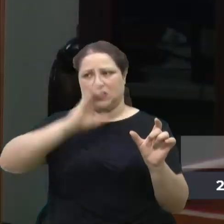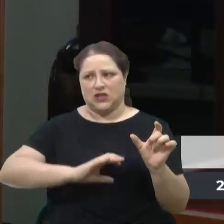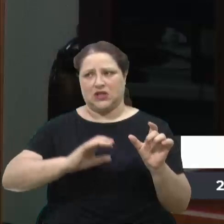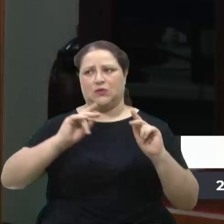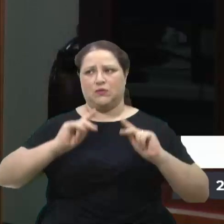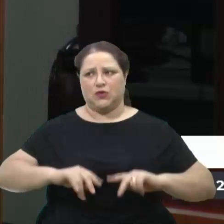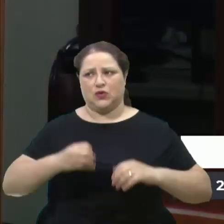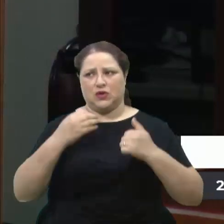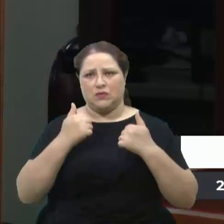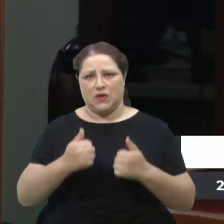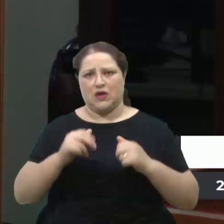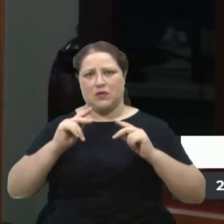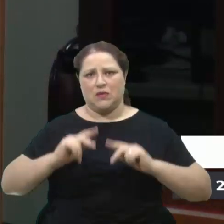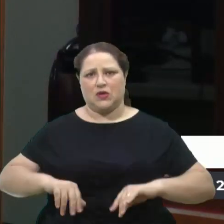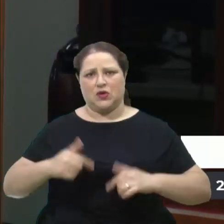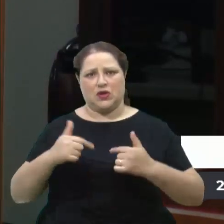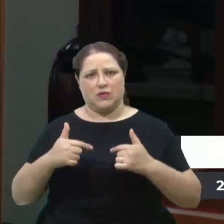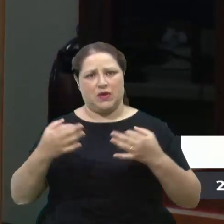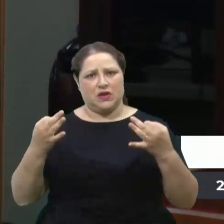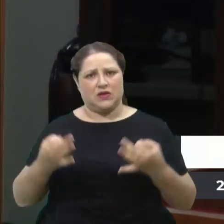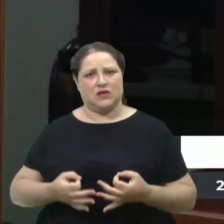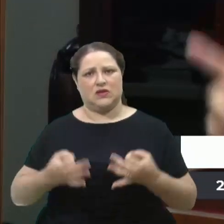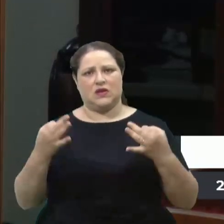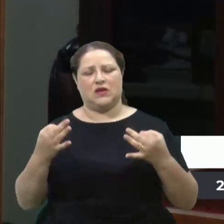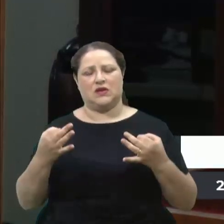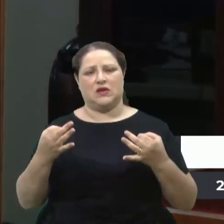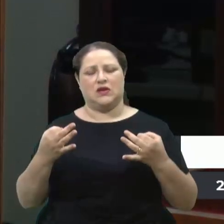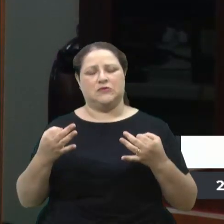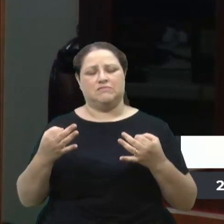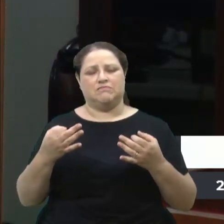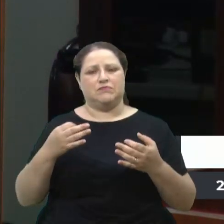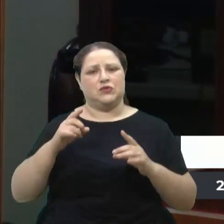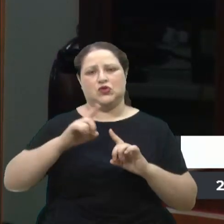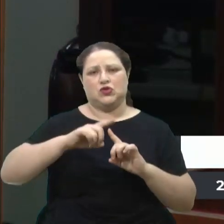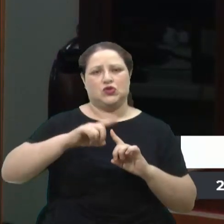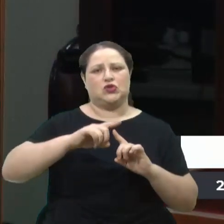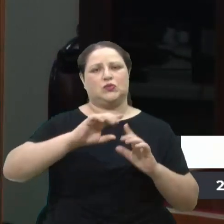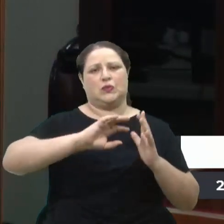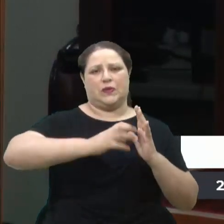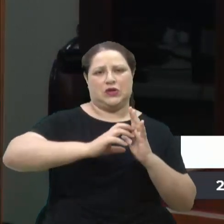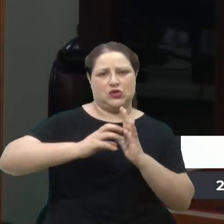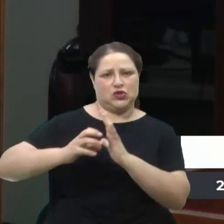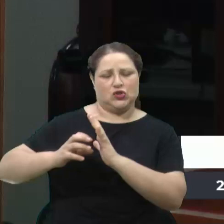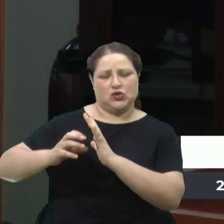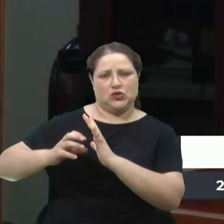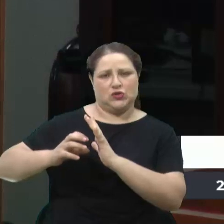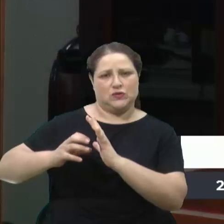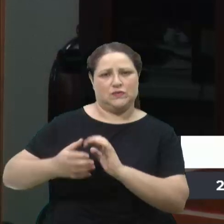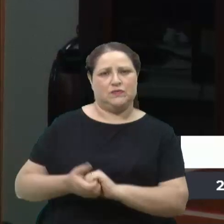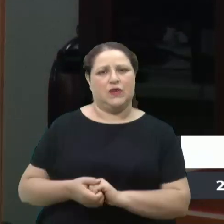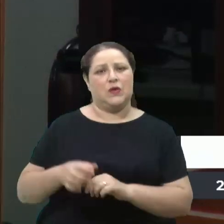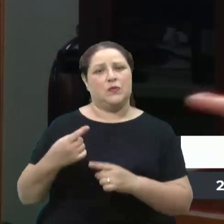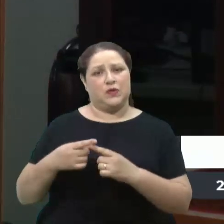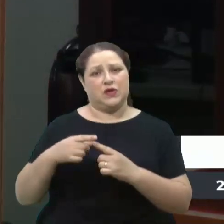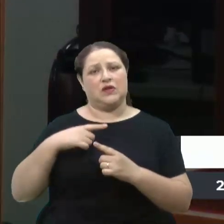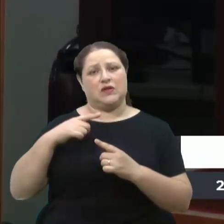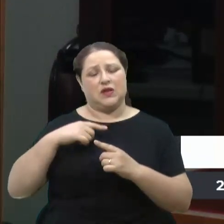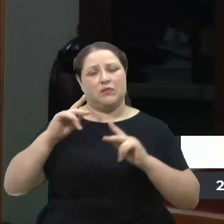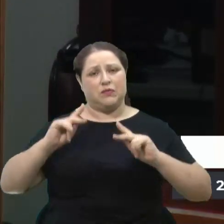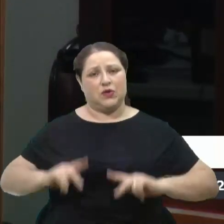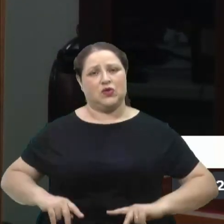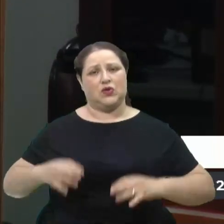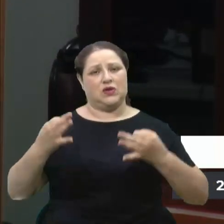o trabalhador, a pessoa honesta, independente de partido. Porque nós temos pessoas honestas em todos